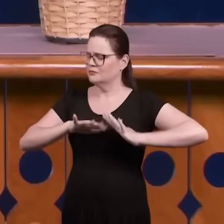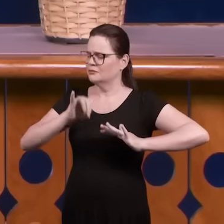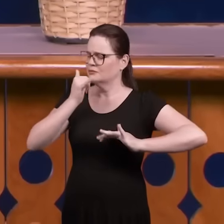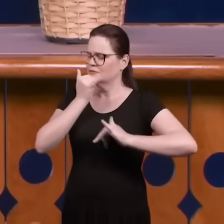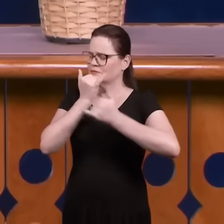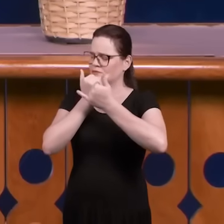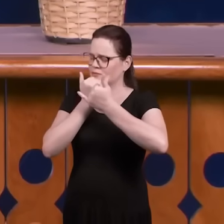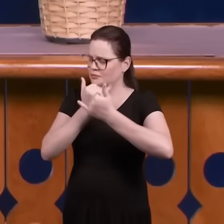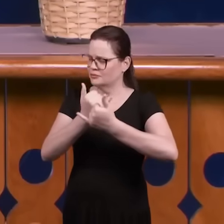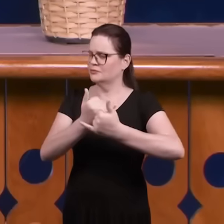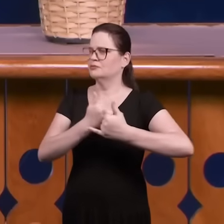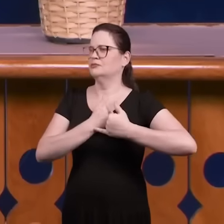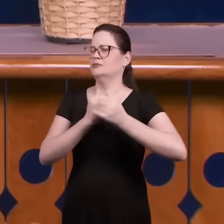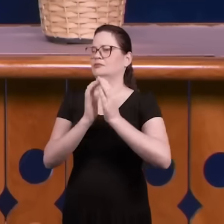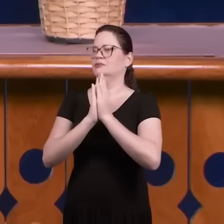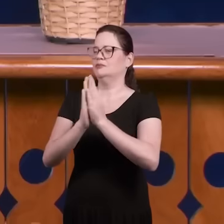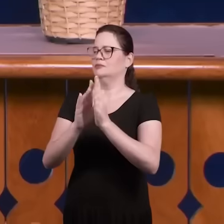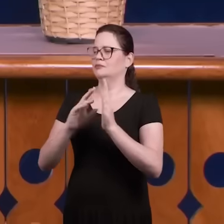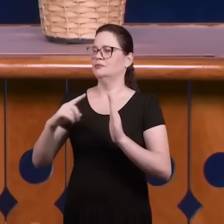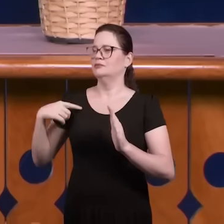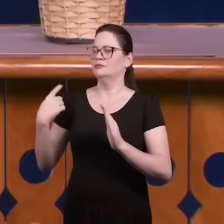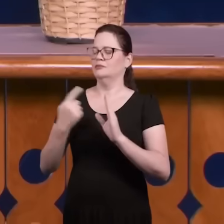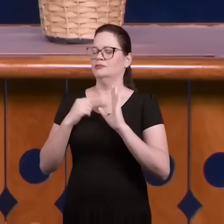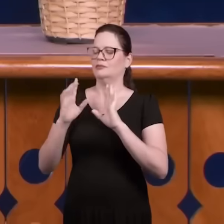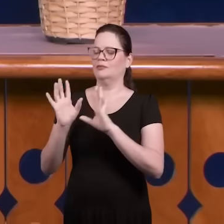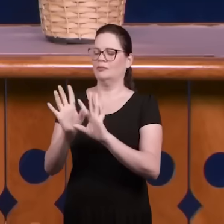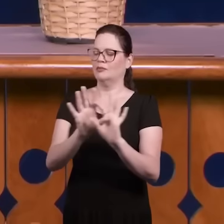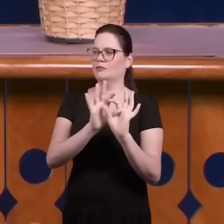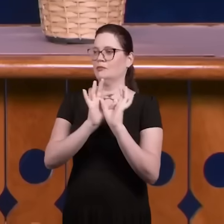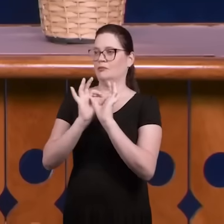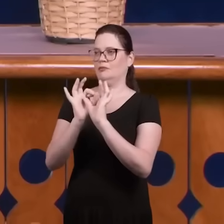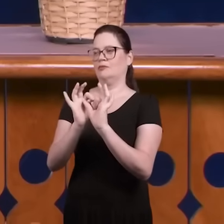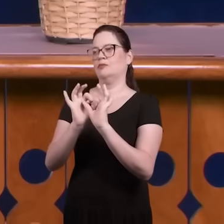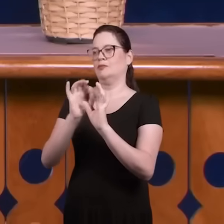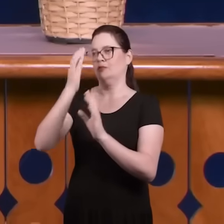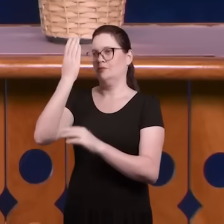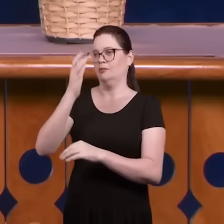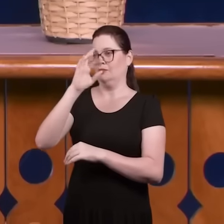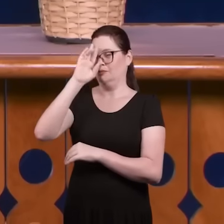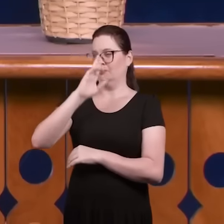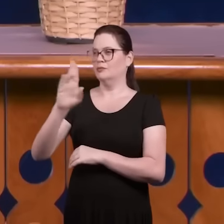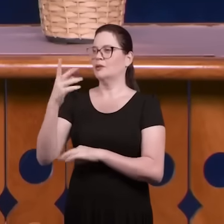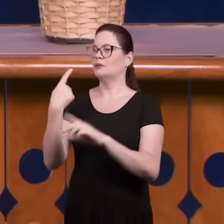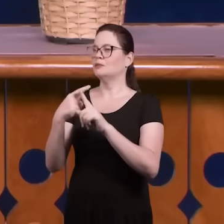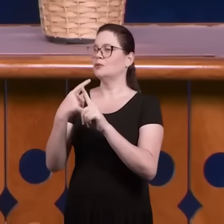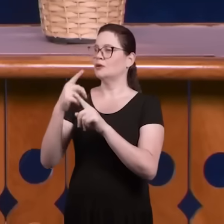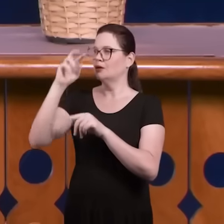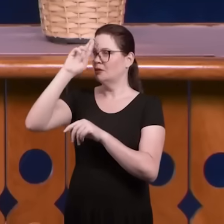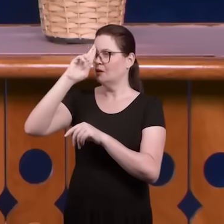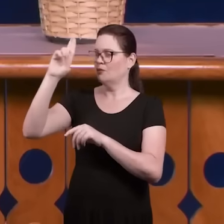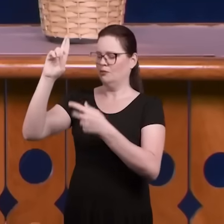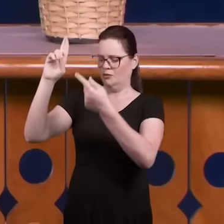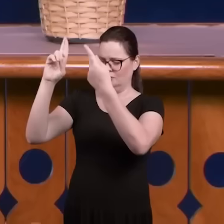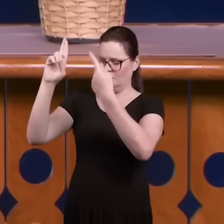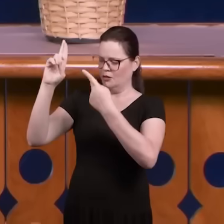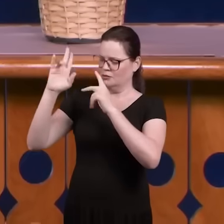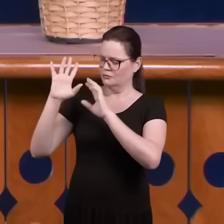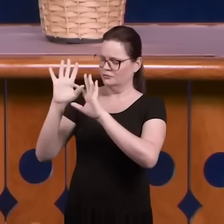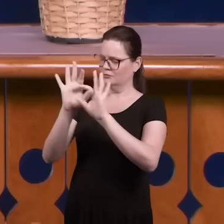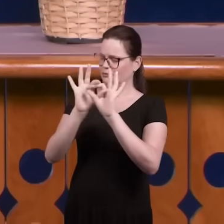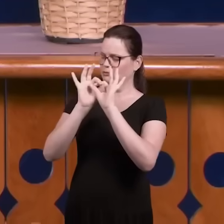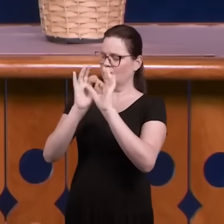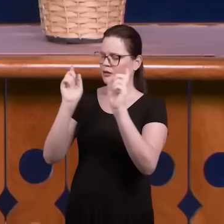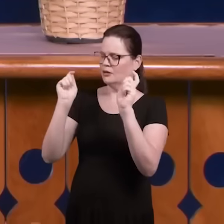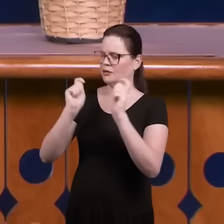perdoados e assim estejamos em comunhão com o Senhor, porque é na comunhão que a